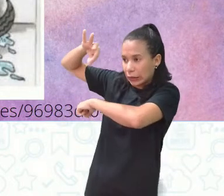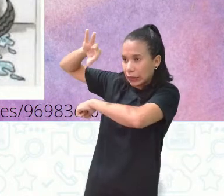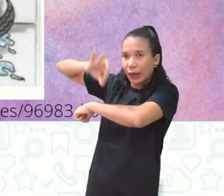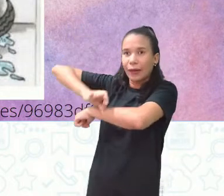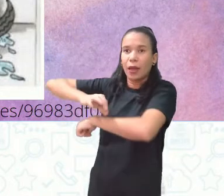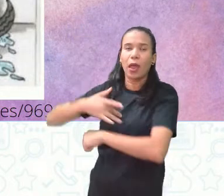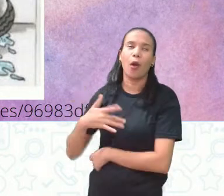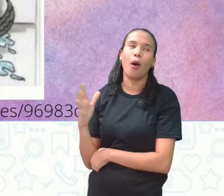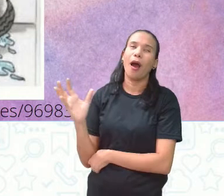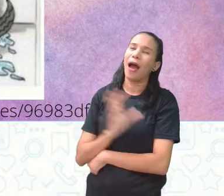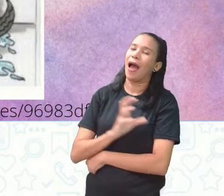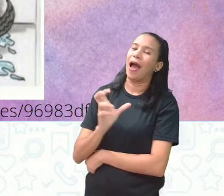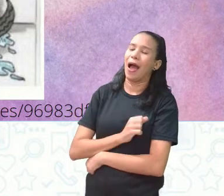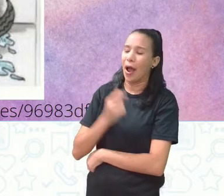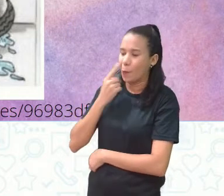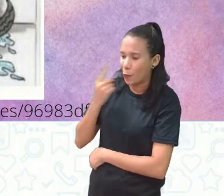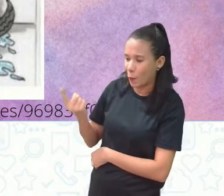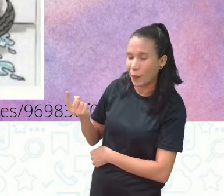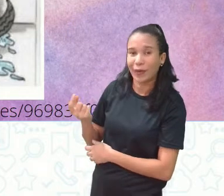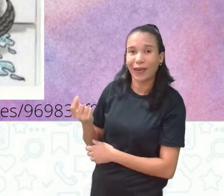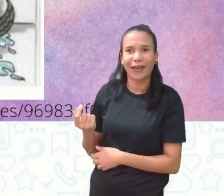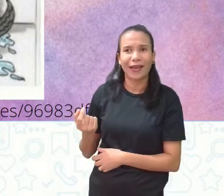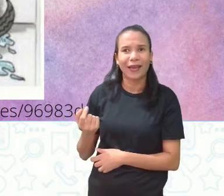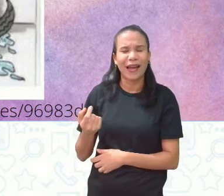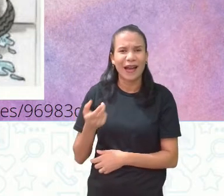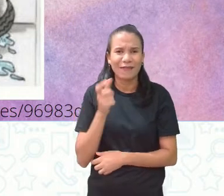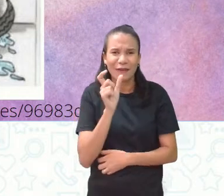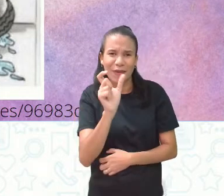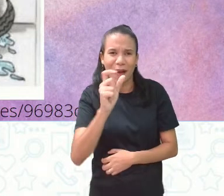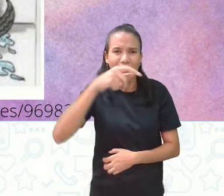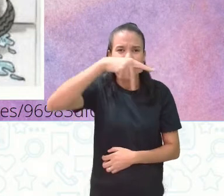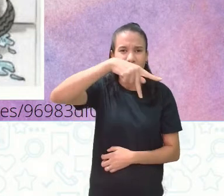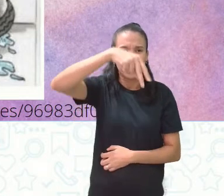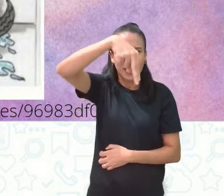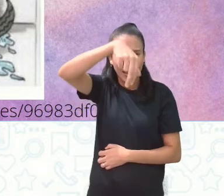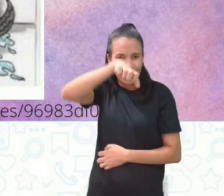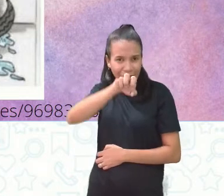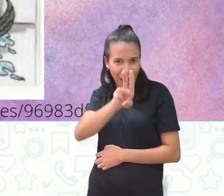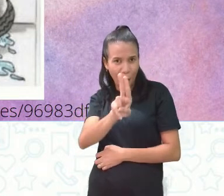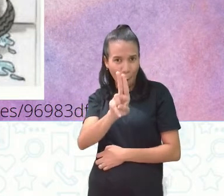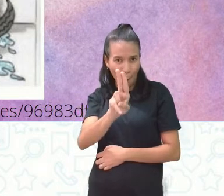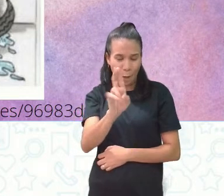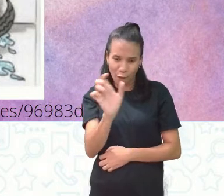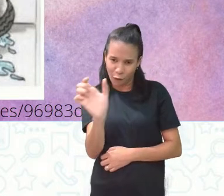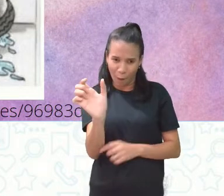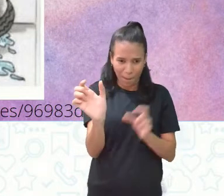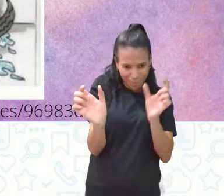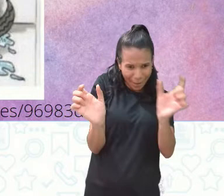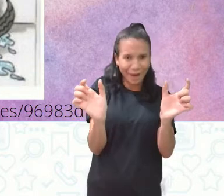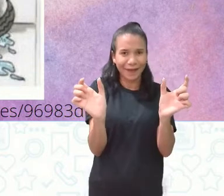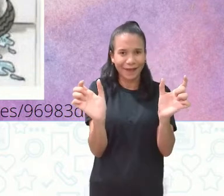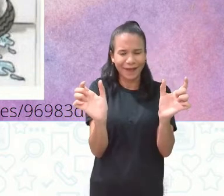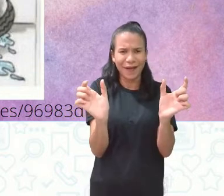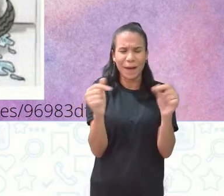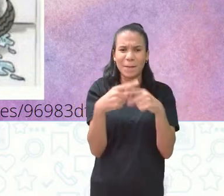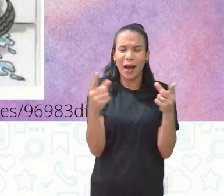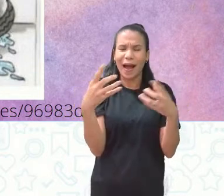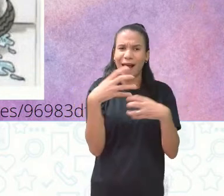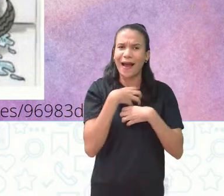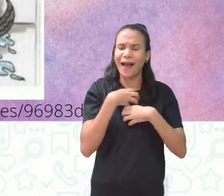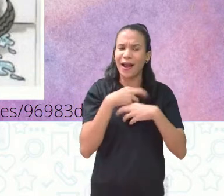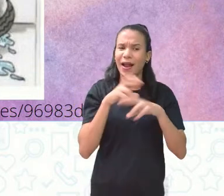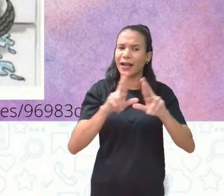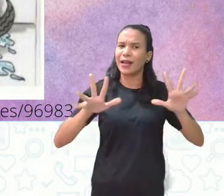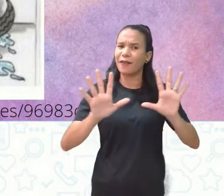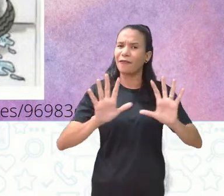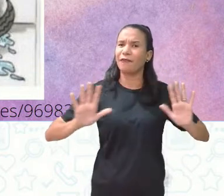diz assim: eu adoro esses pneus. Preste atenção que pneu foi utilizado nas duas situações. E nas duas